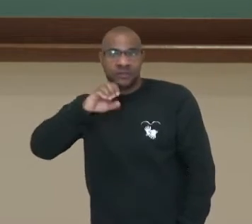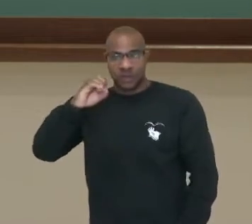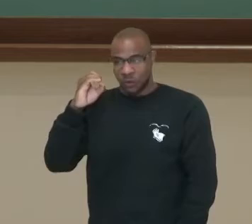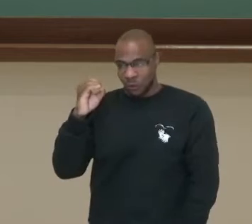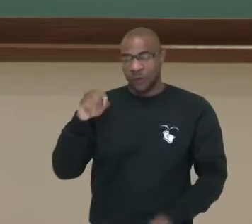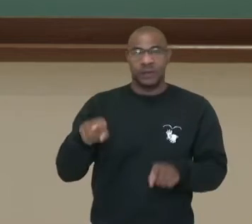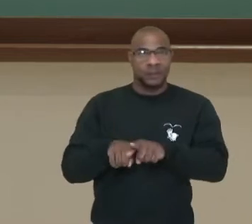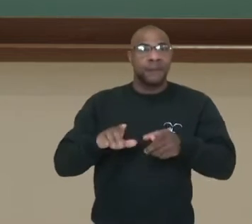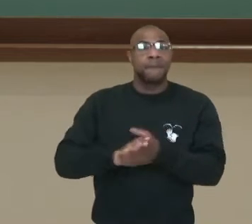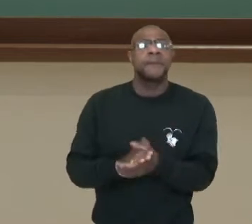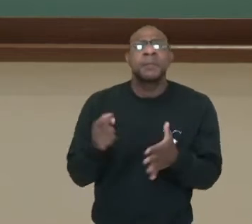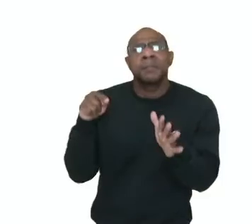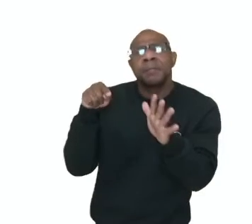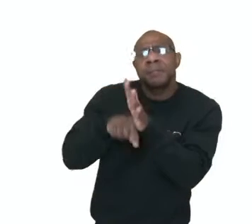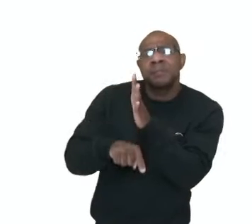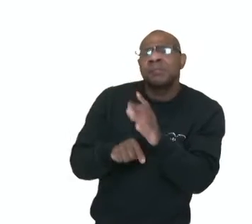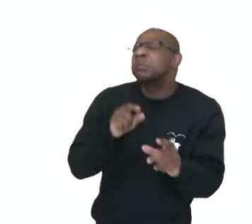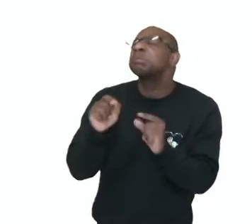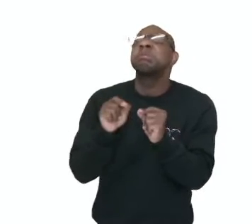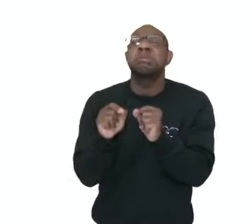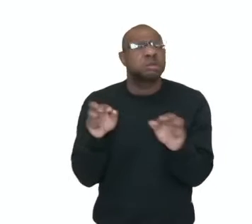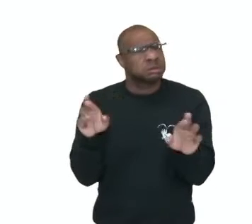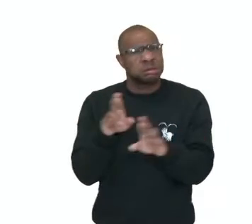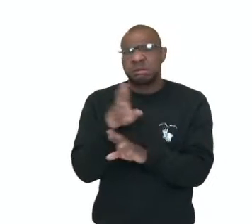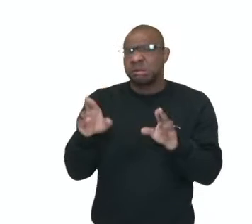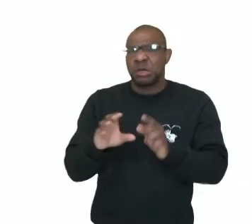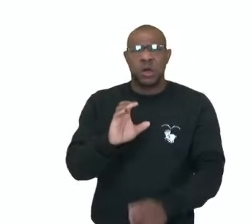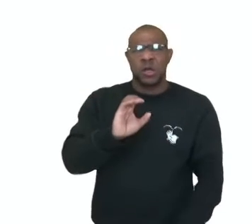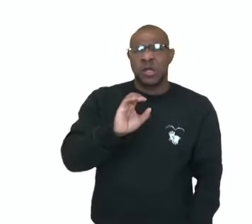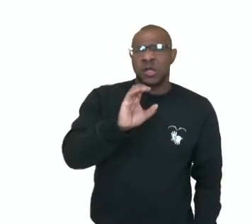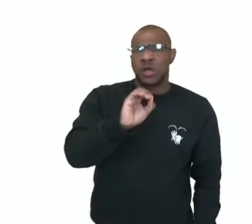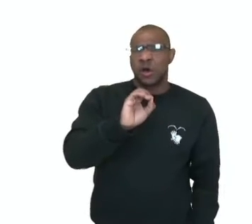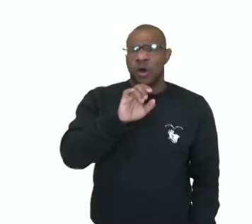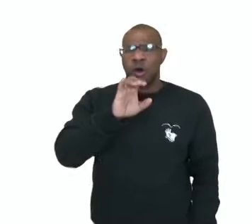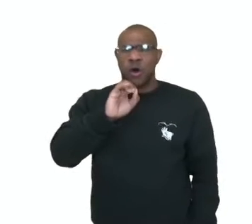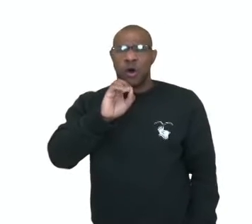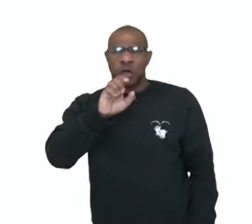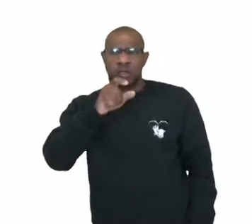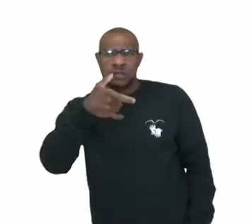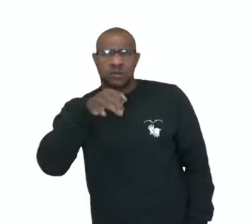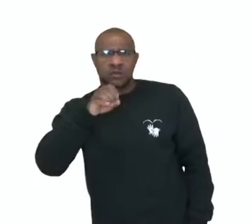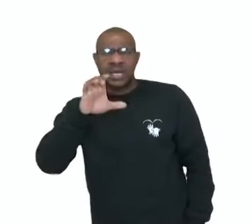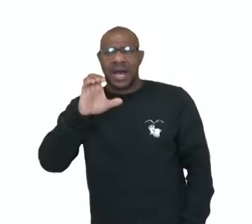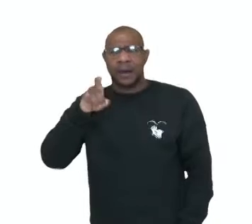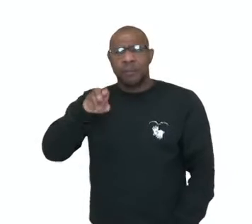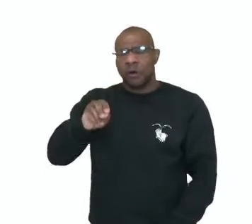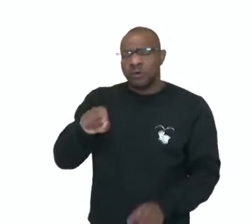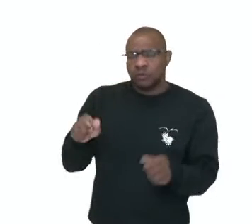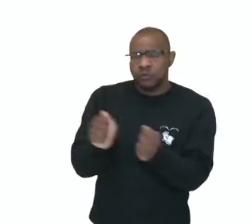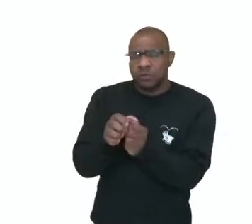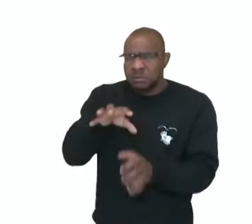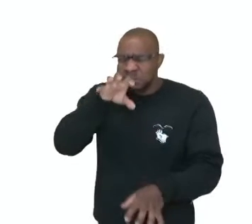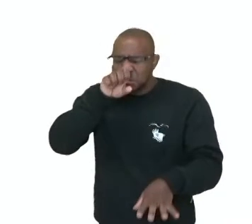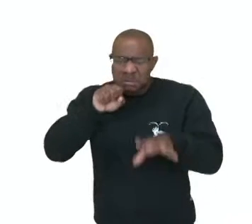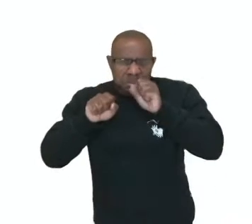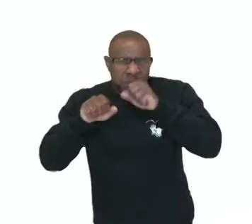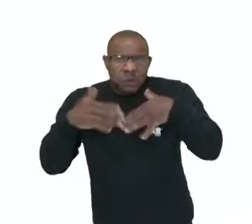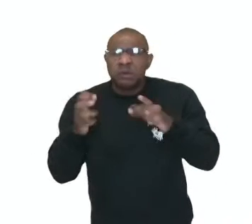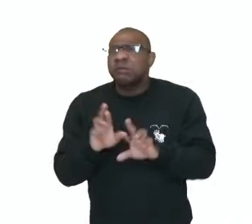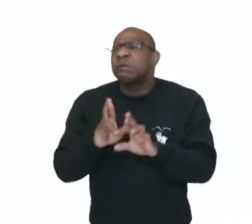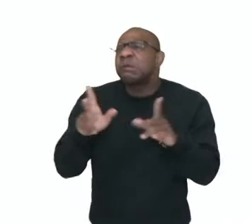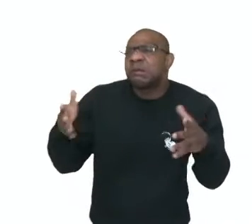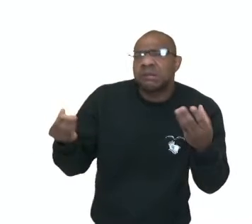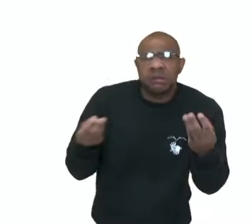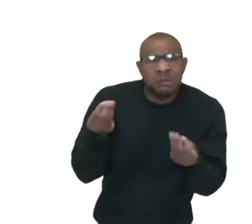né? Mas afinal, o que tem a ver, né, esse dióxido de carbono com a respiração? A gente não respira oxigênio? Há diferença